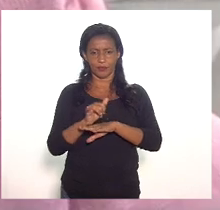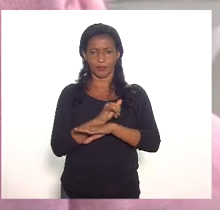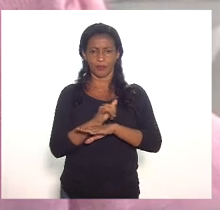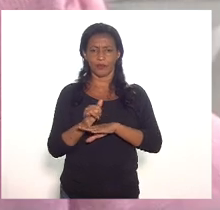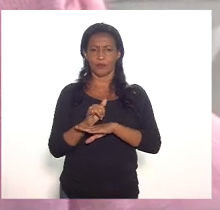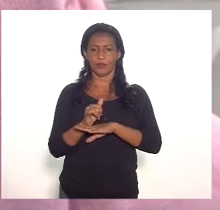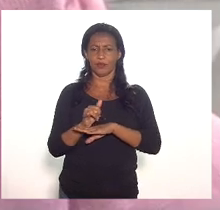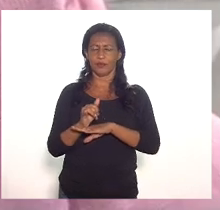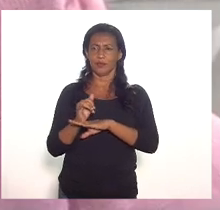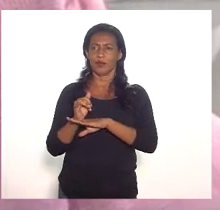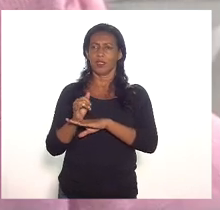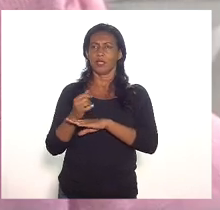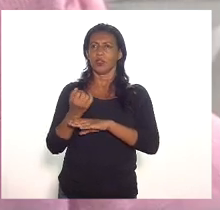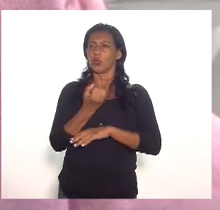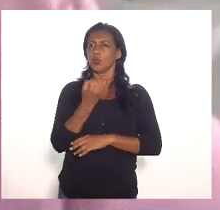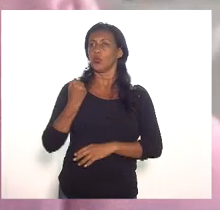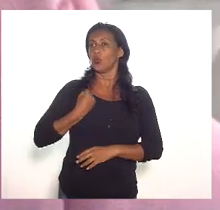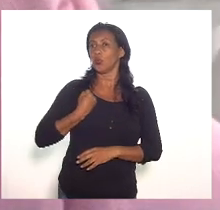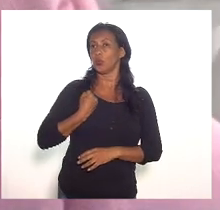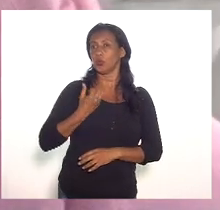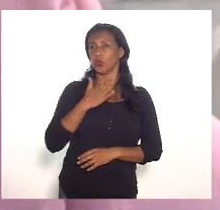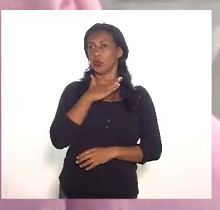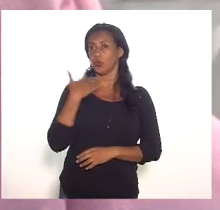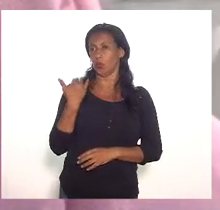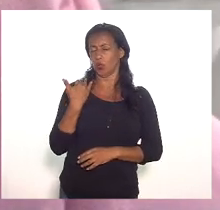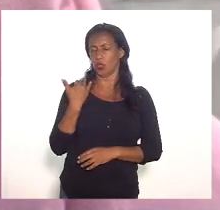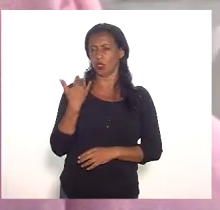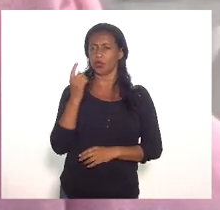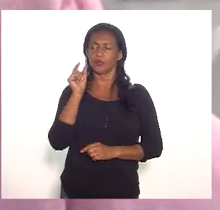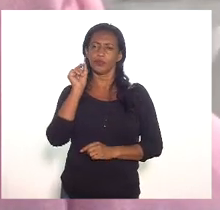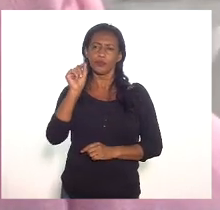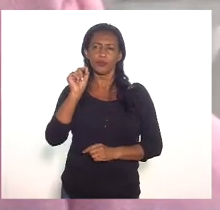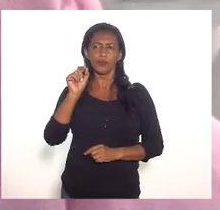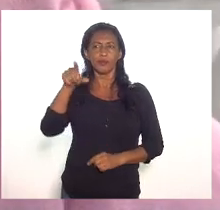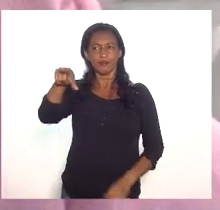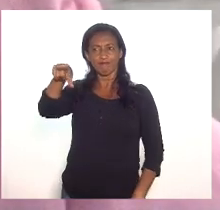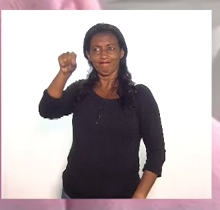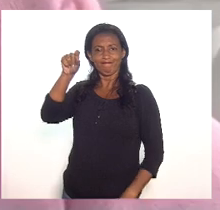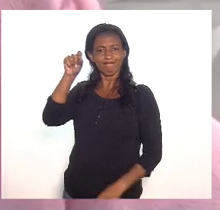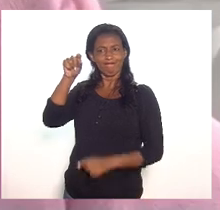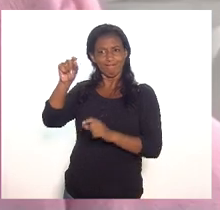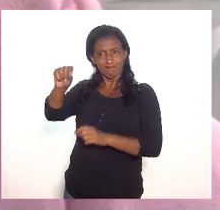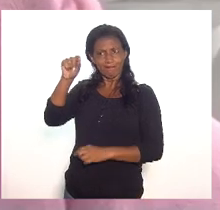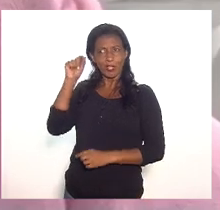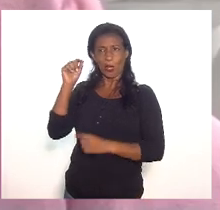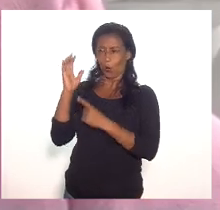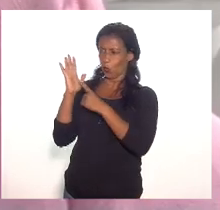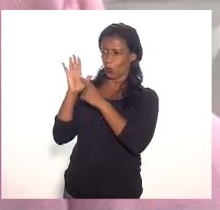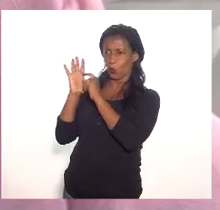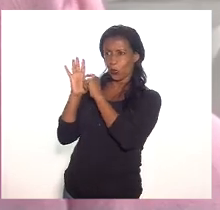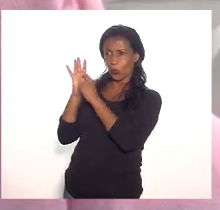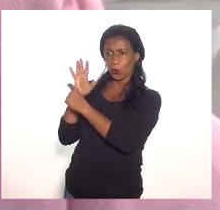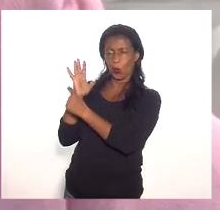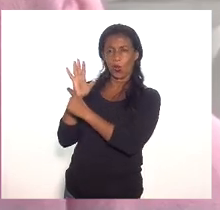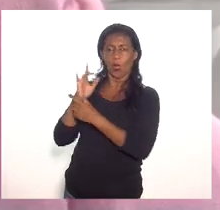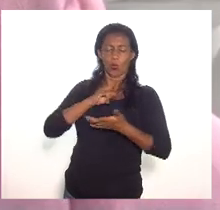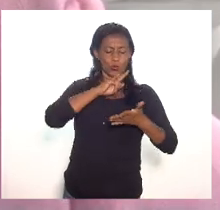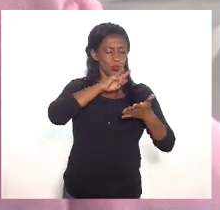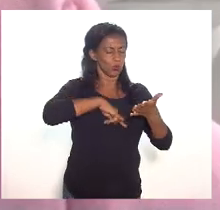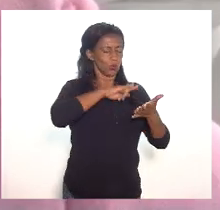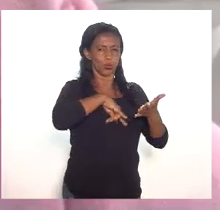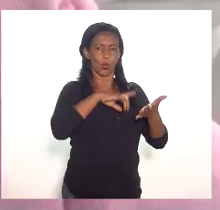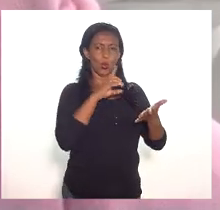redução dos índices de criminalidade. Acho que o que merece ser destacado passa exatamente pelo dossiê